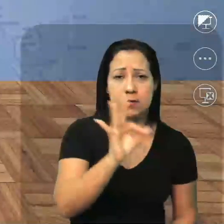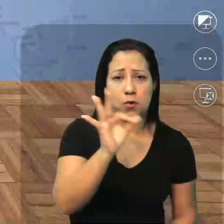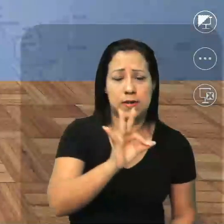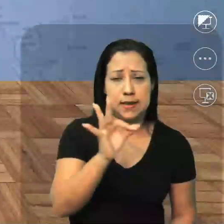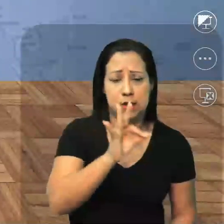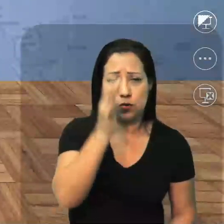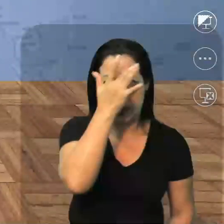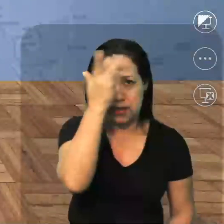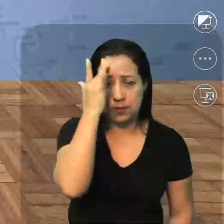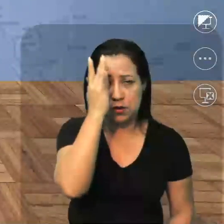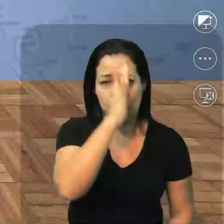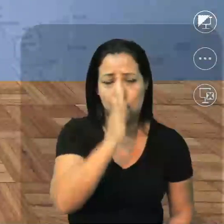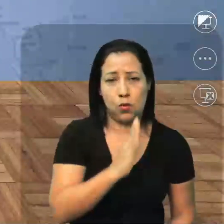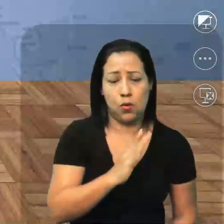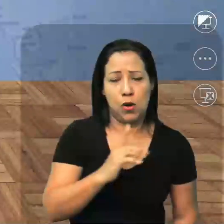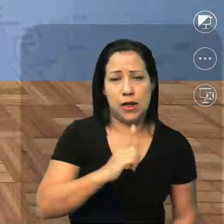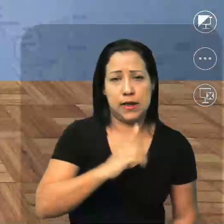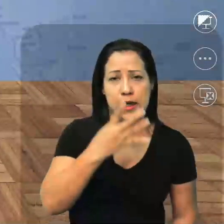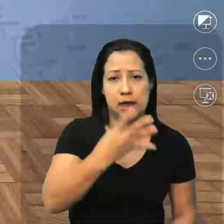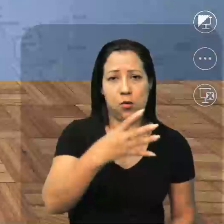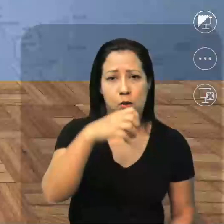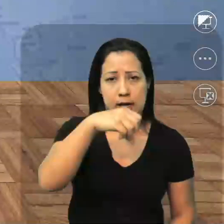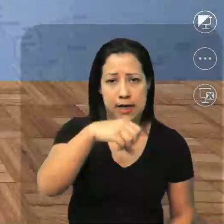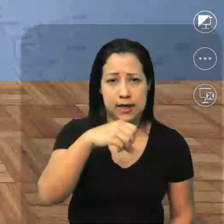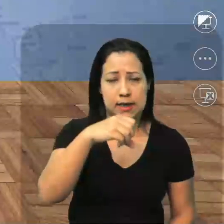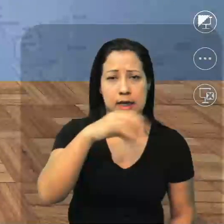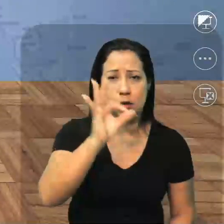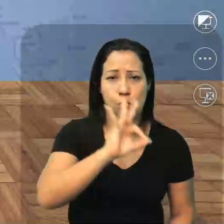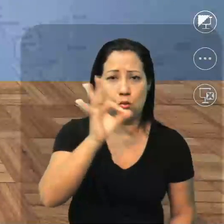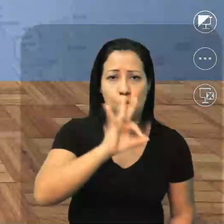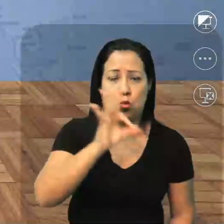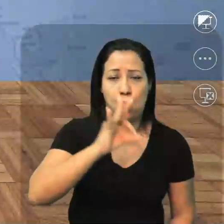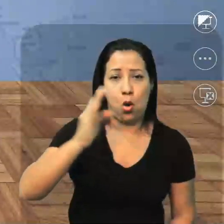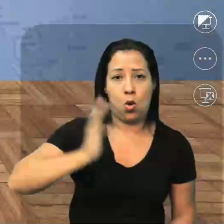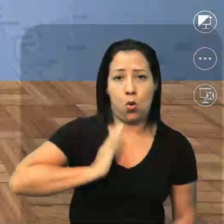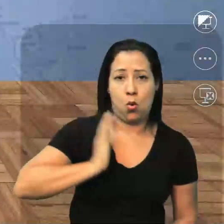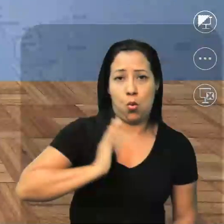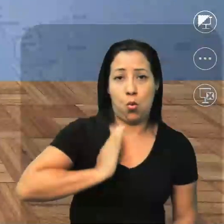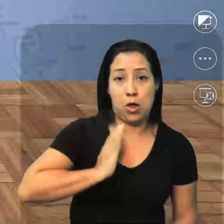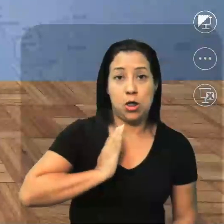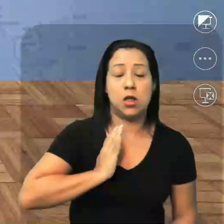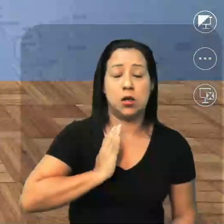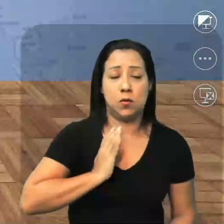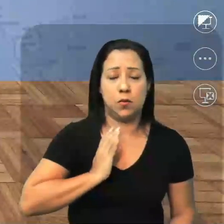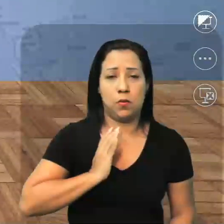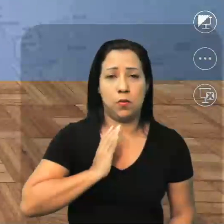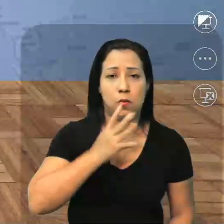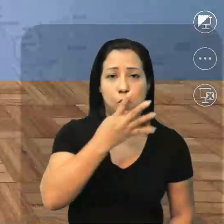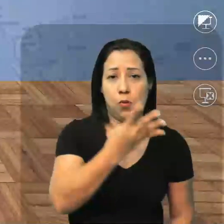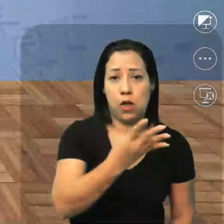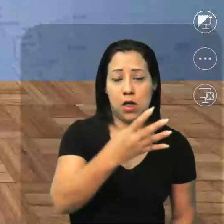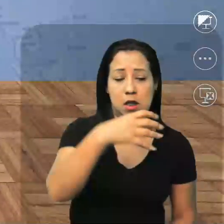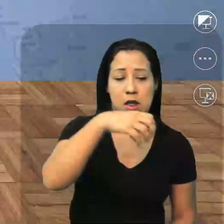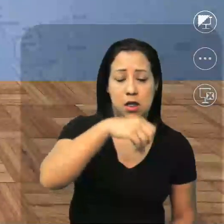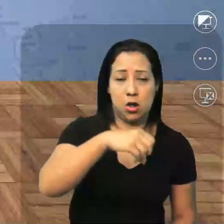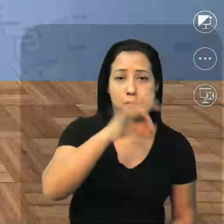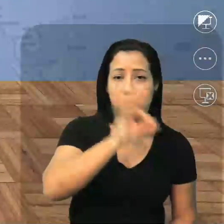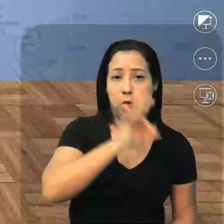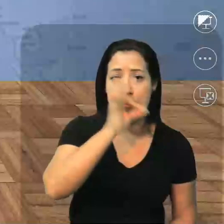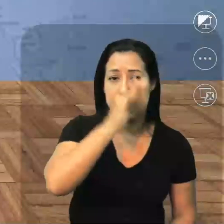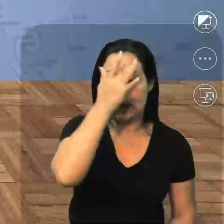tem 49% da riqueza nacional. Já foi até pior. Tá? Já foi até